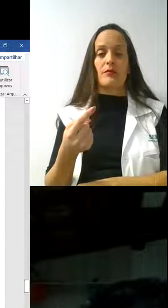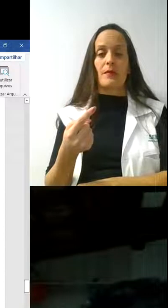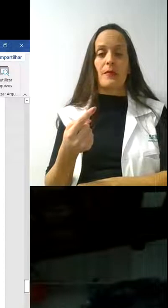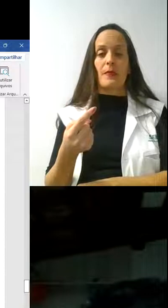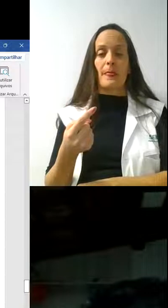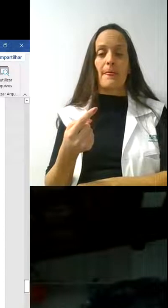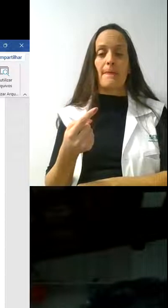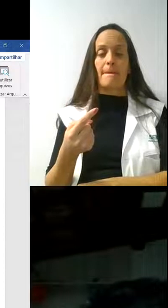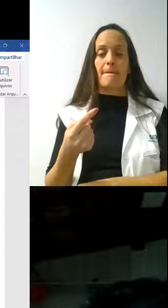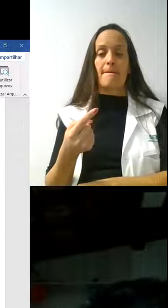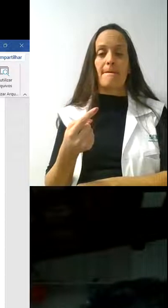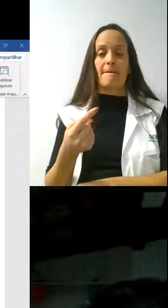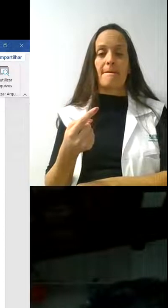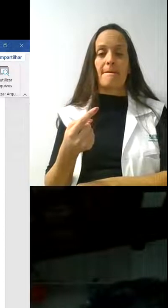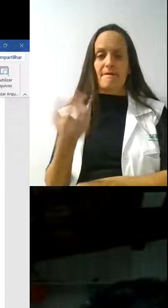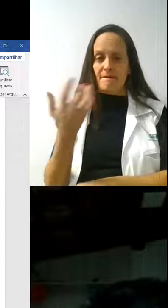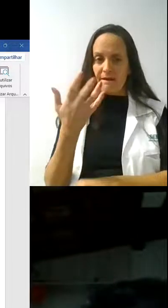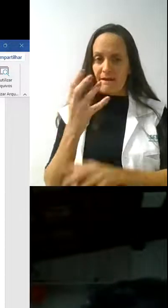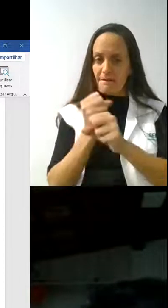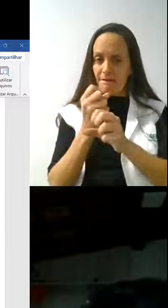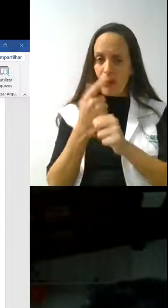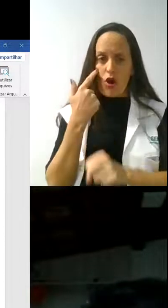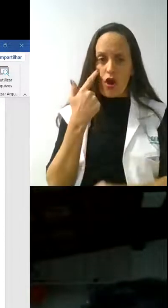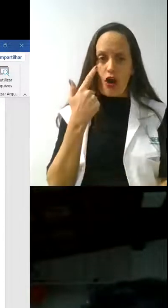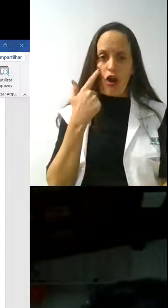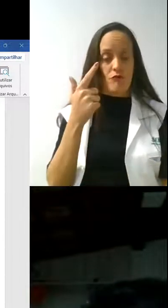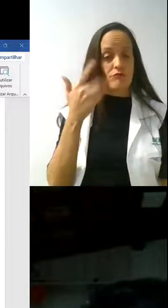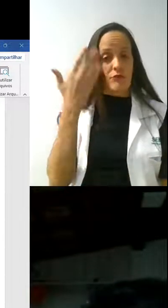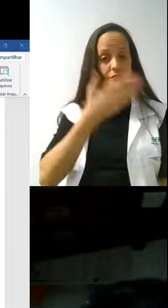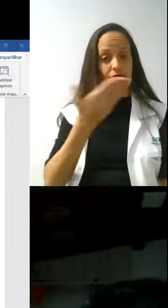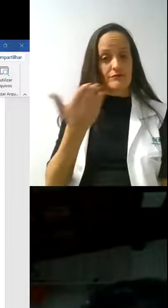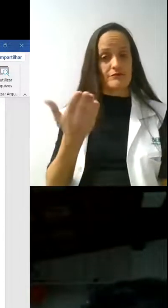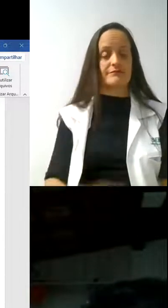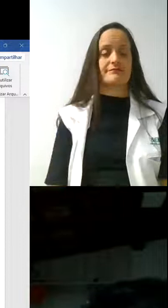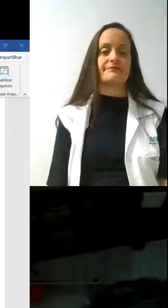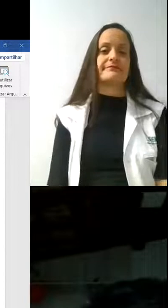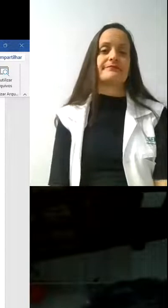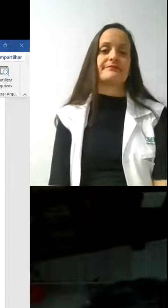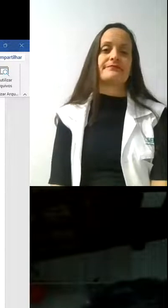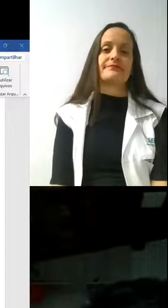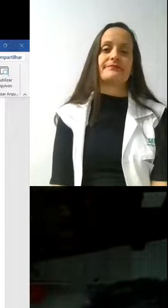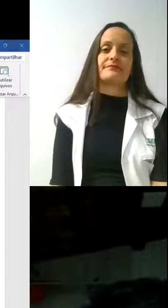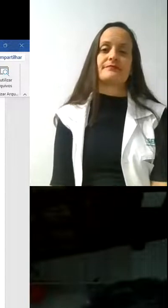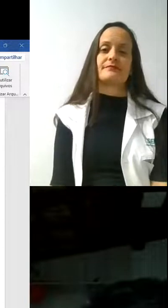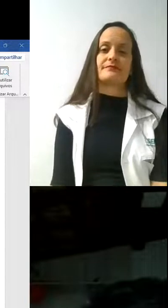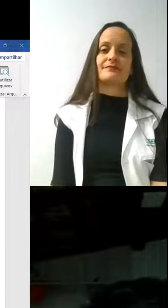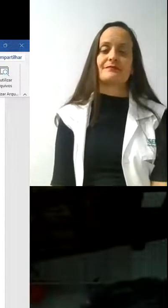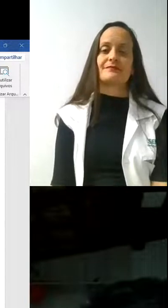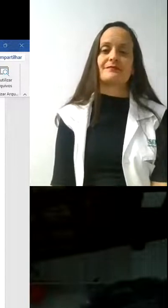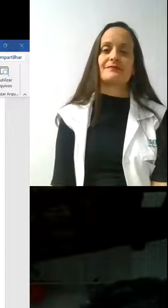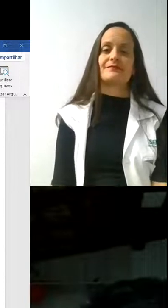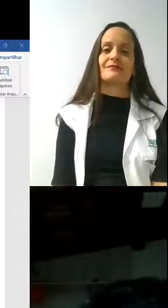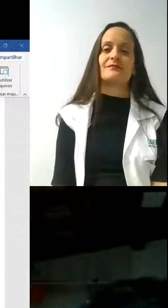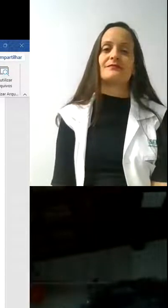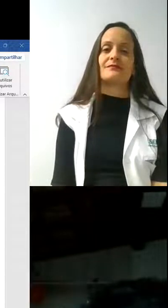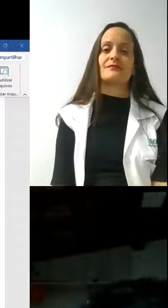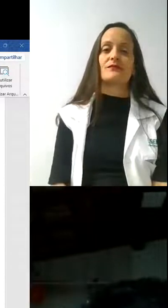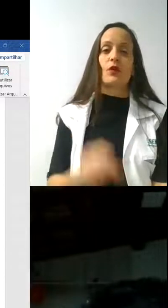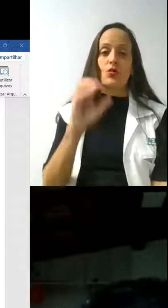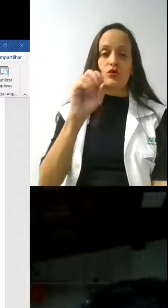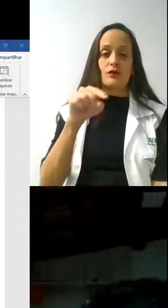certo? Vocês querem que faça a conta? Vou fazer aqui para vocês verem que é verdade. 0,8, fazer o quê?